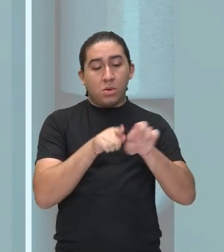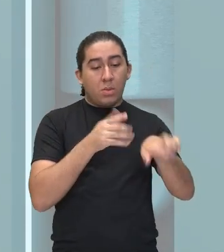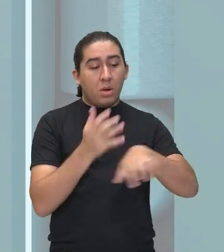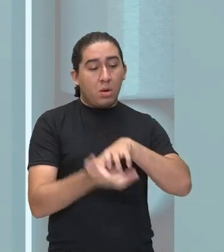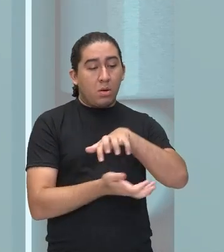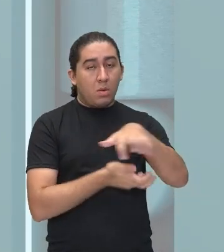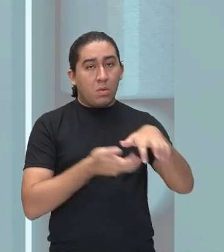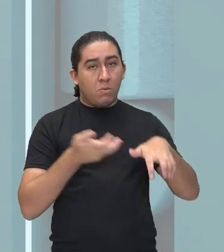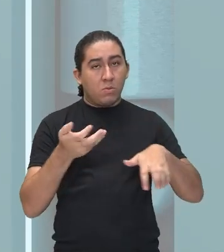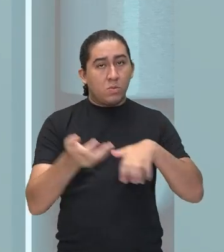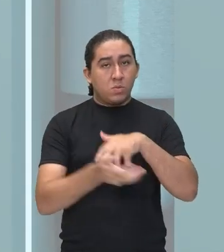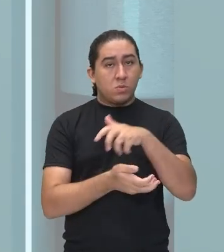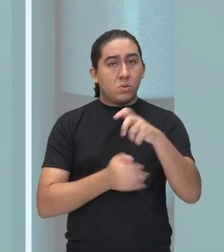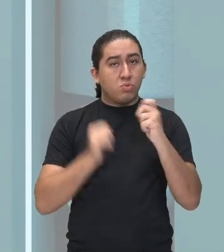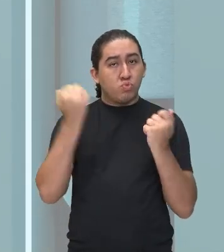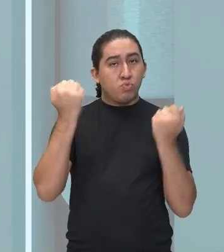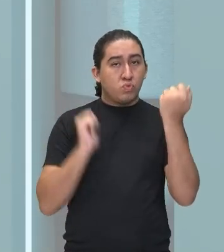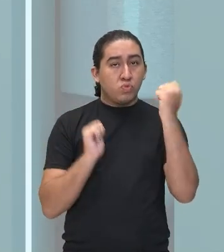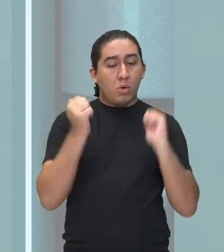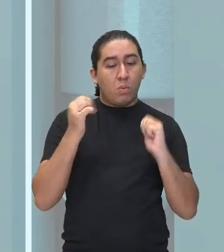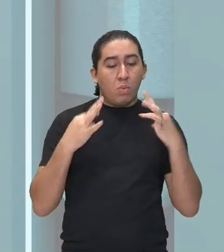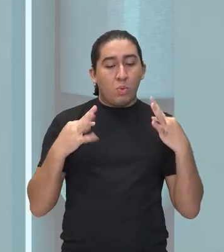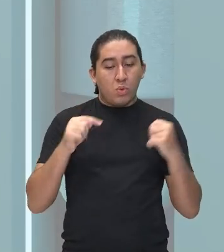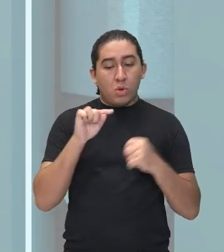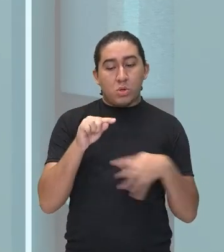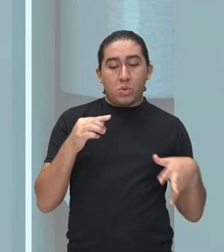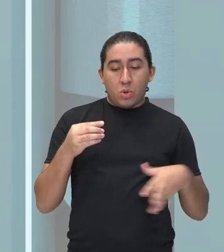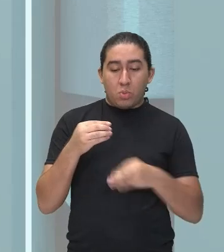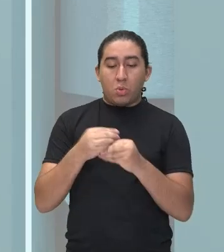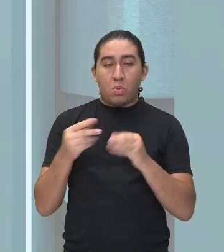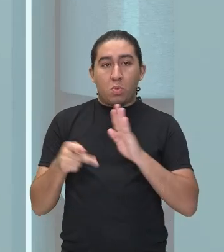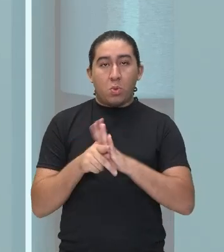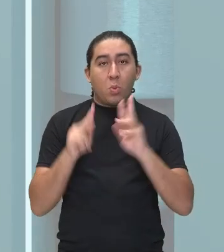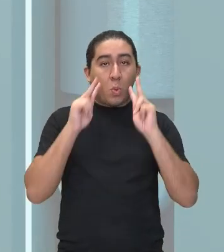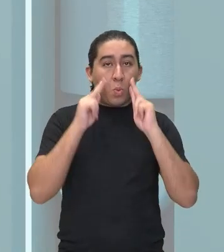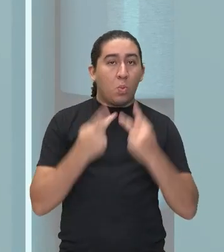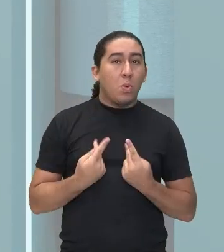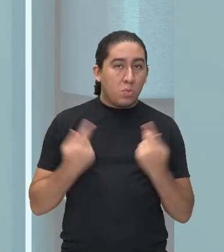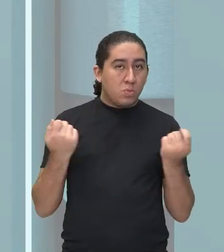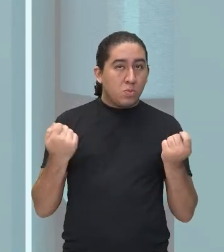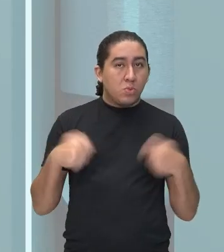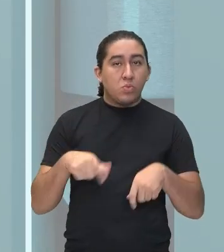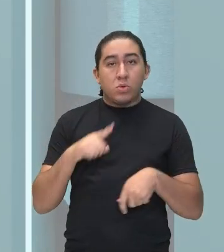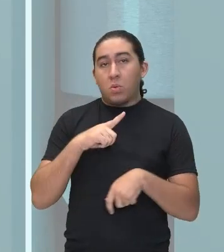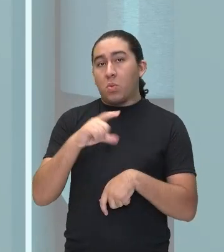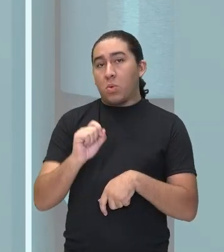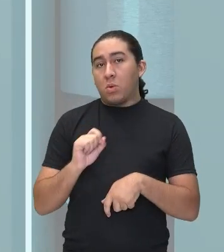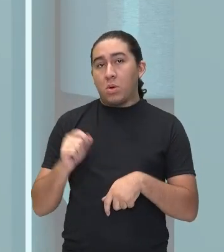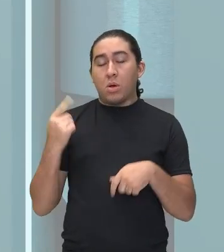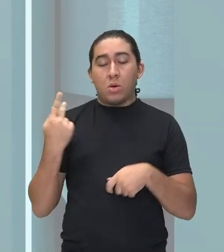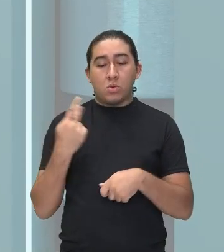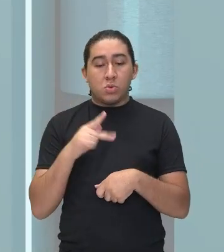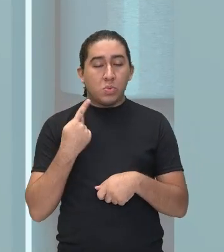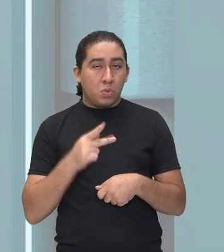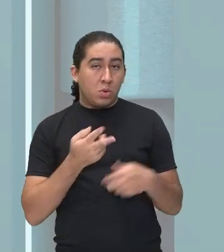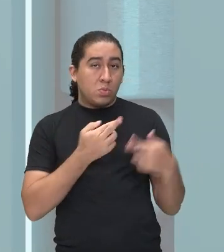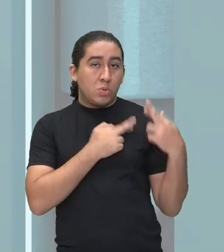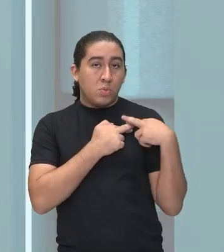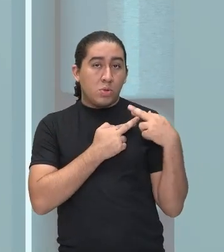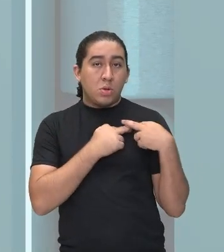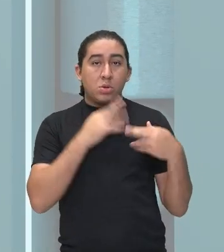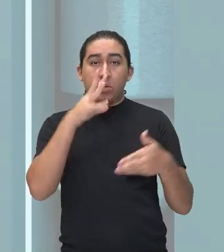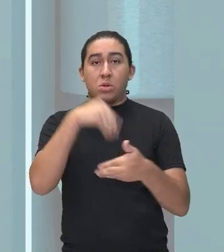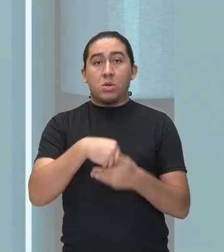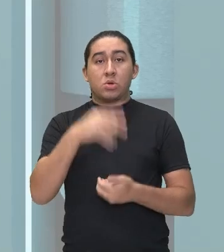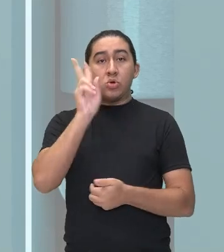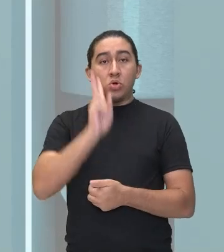tudo isso contribuiu para que o homem pudesse tomar a sua posição dentro da